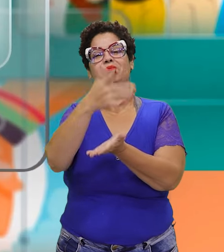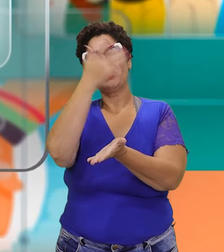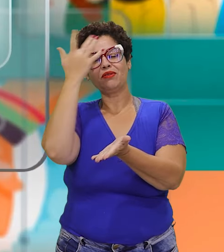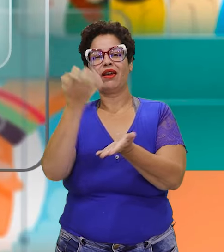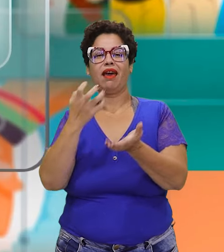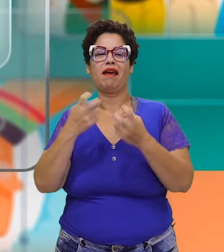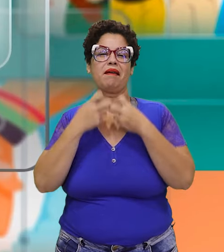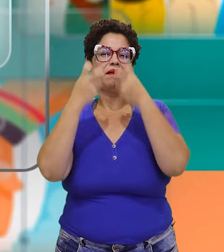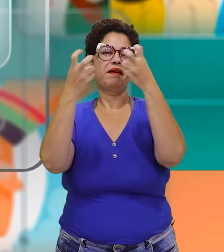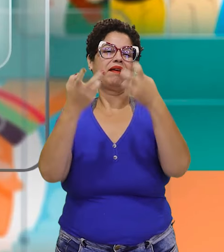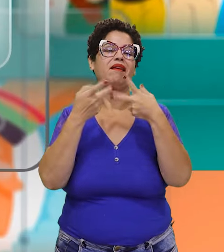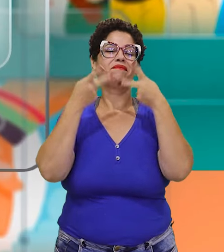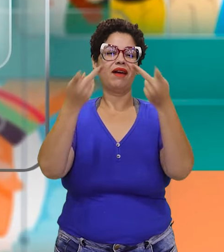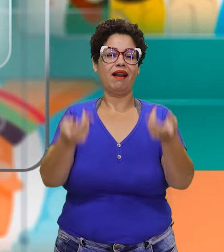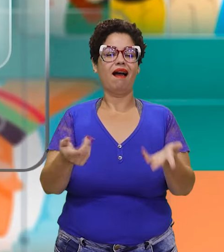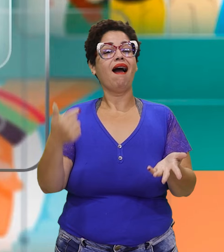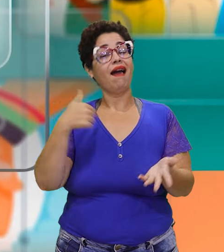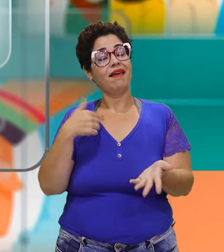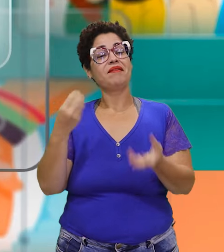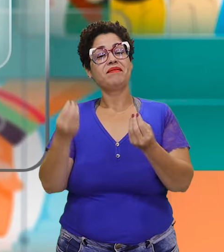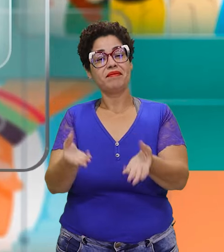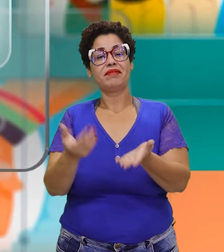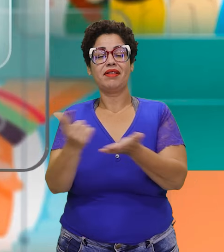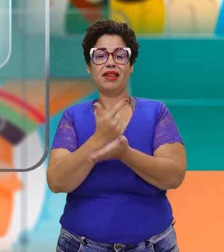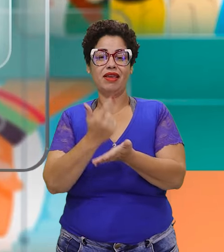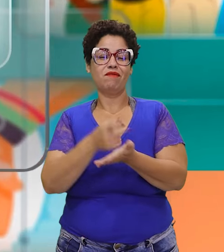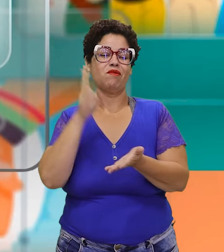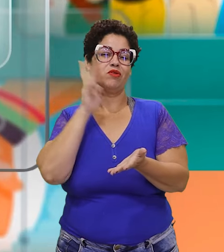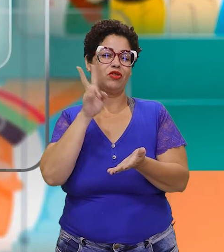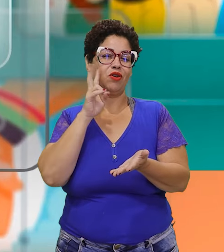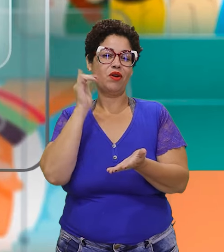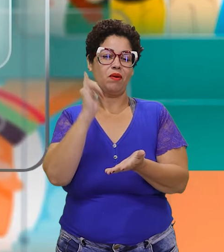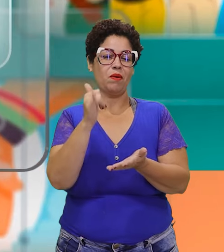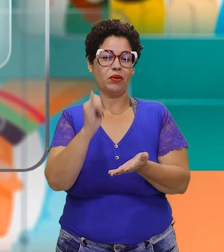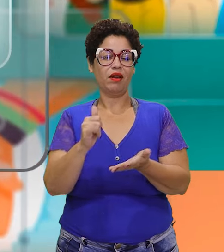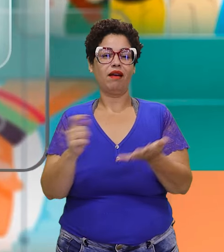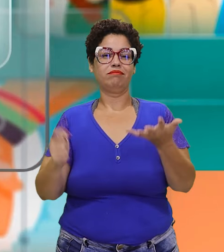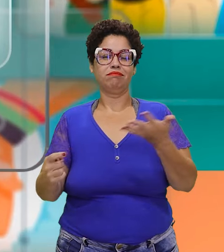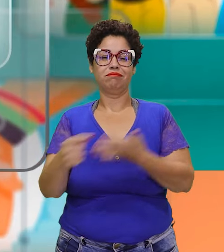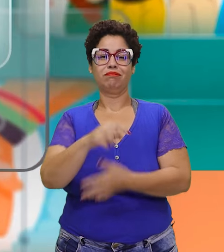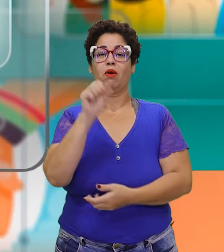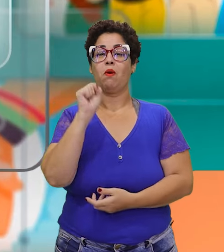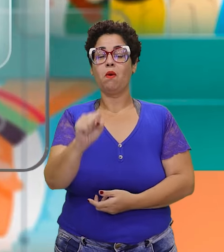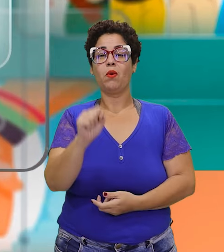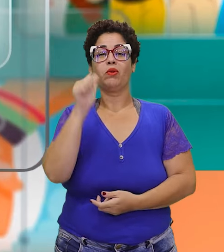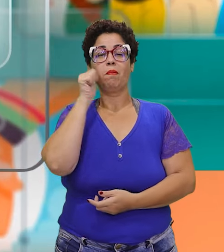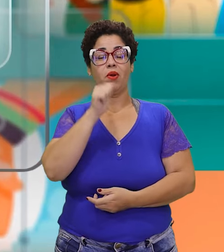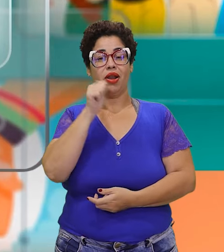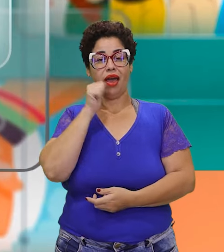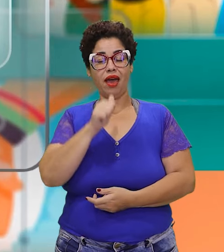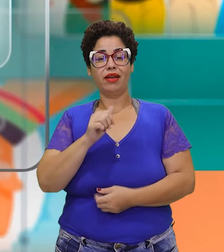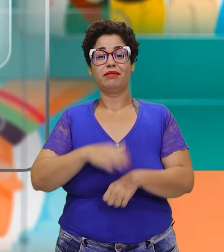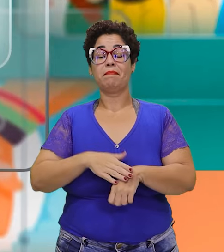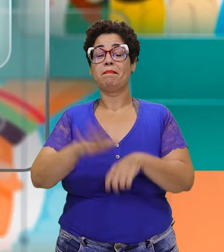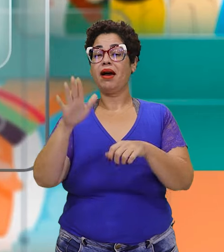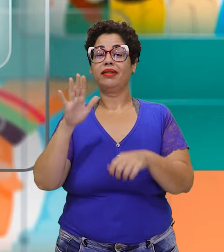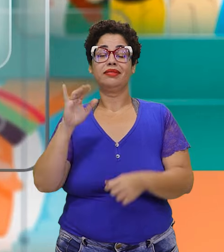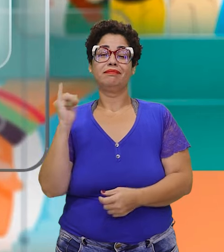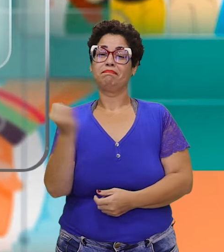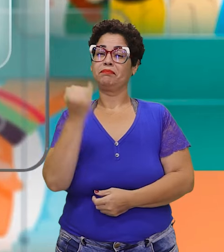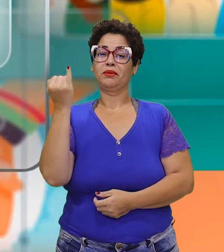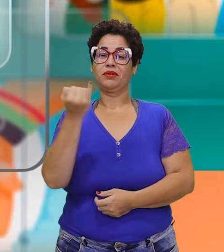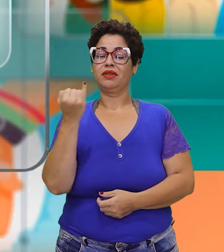Instrumentalizar essas vozes. E aí eu venho com o livro para contar a história dessas 8 mulheres, 8 mais